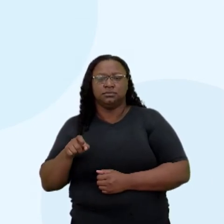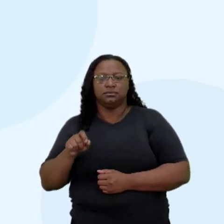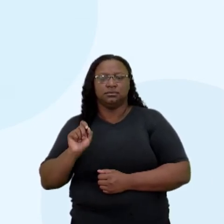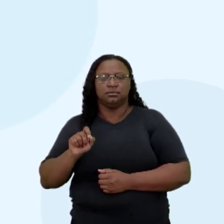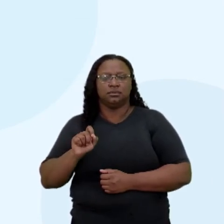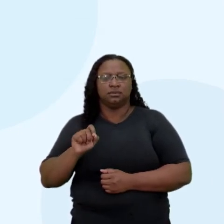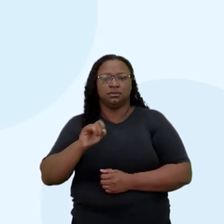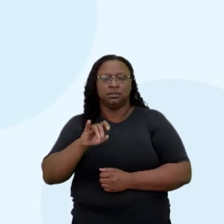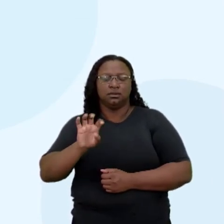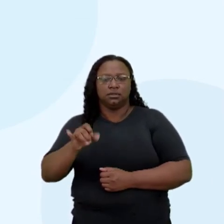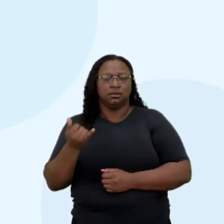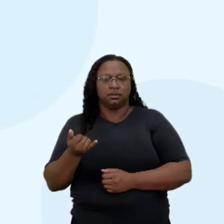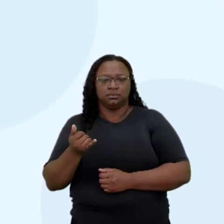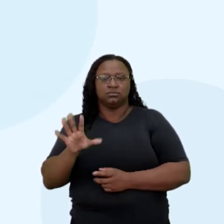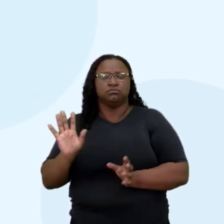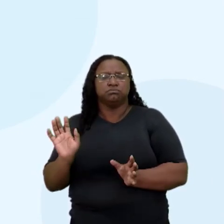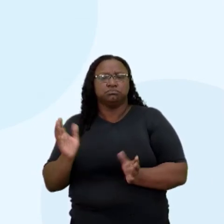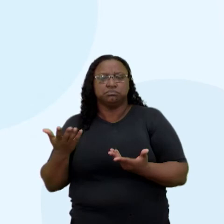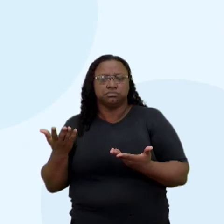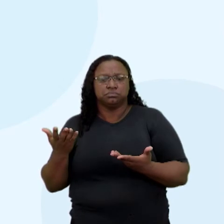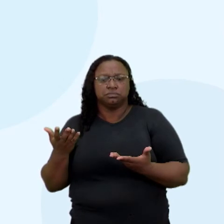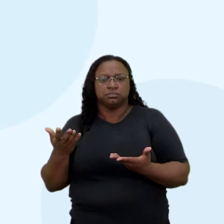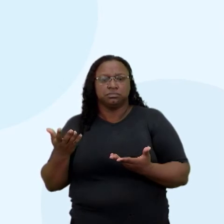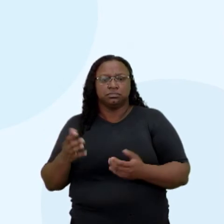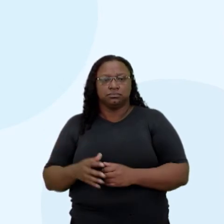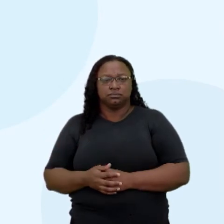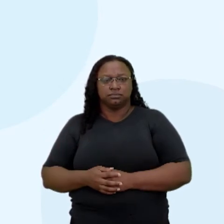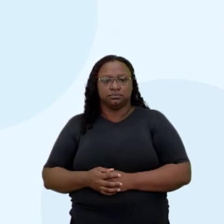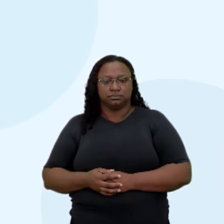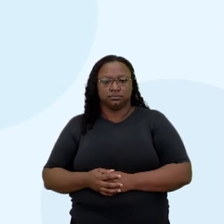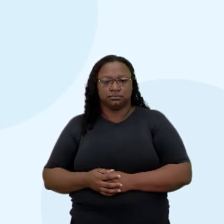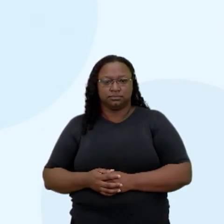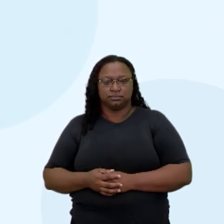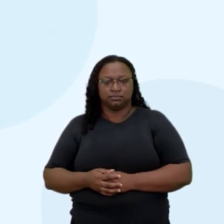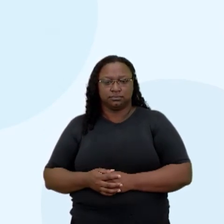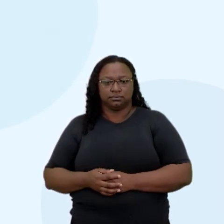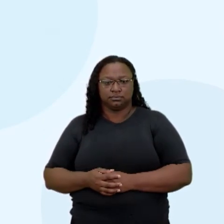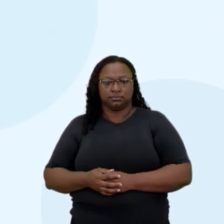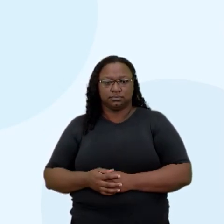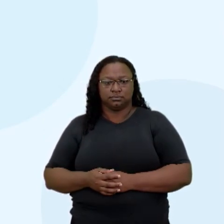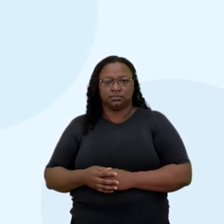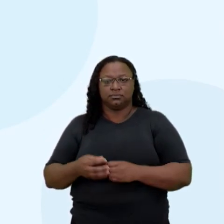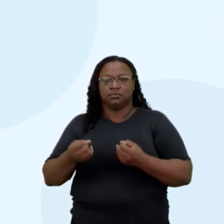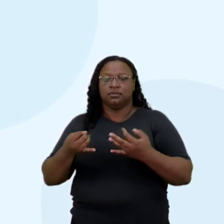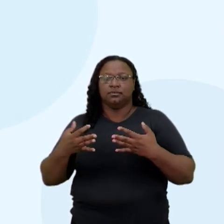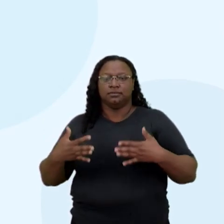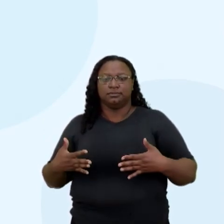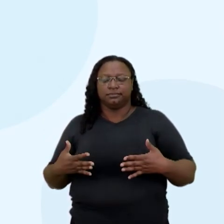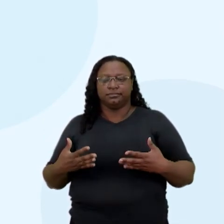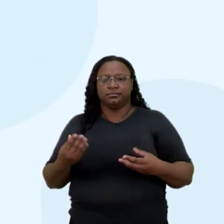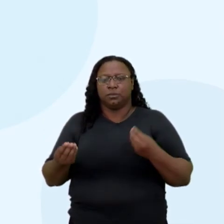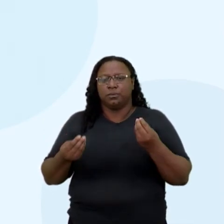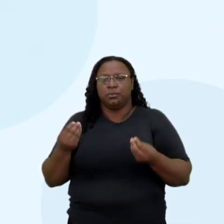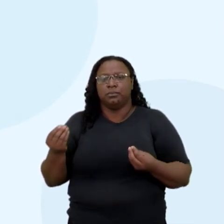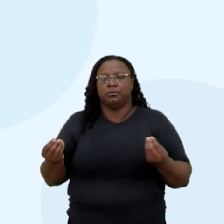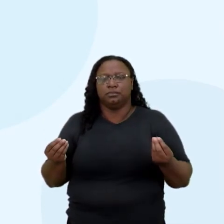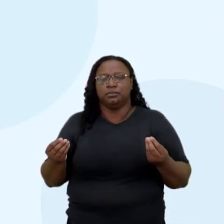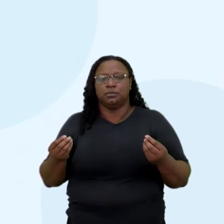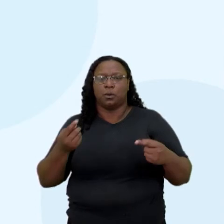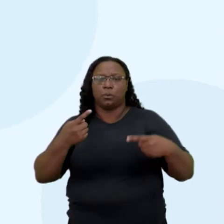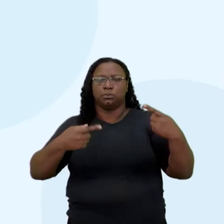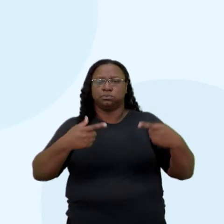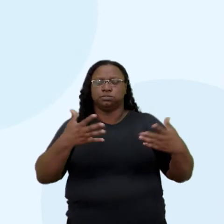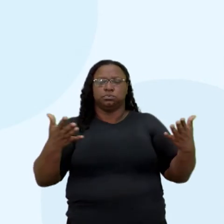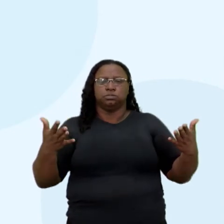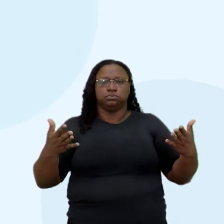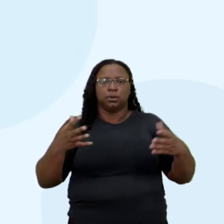bem? Então são eles. Aí a gente procurou, né? Falei, pô, professor, eu vou falar de parâmetros, mas o que são esses parâmetros em matemática? Ok? Os